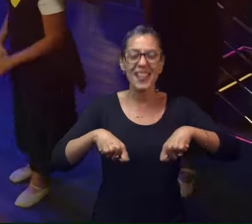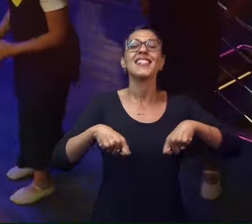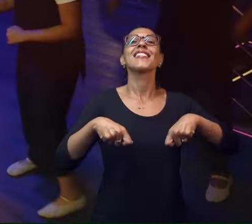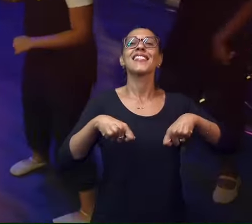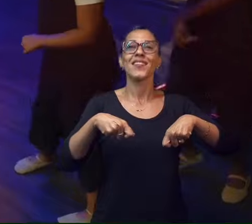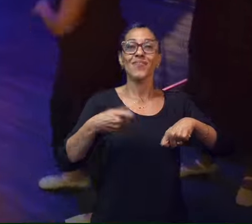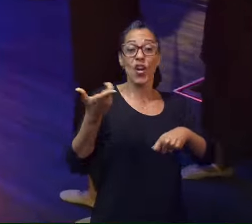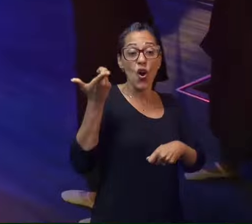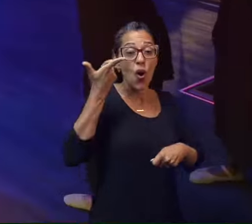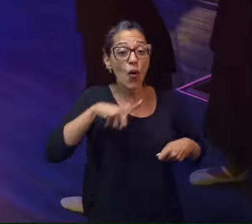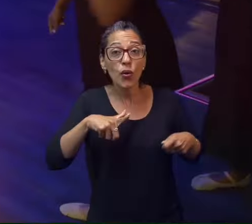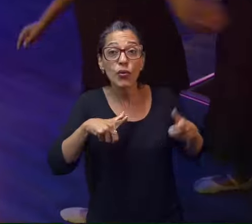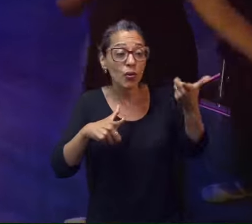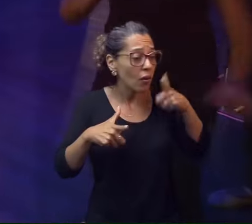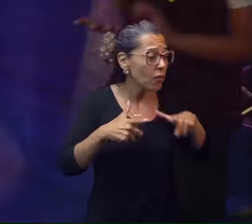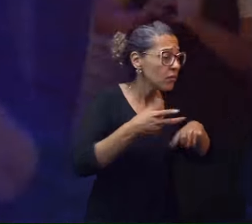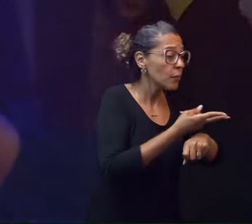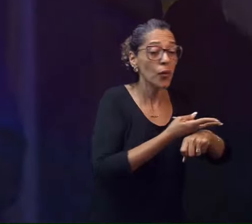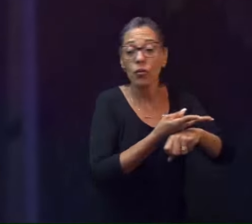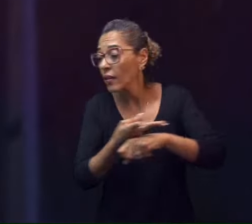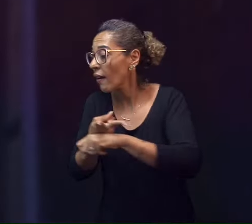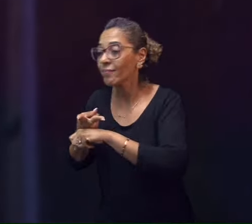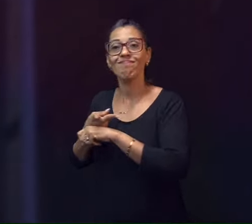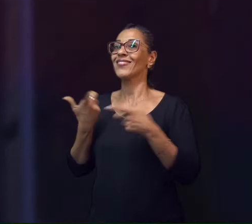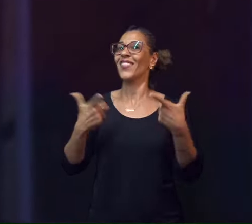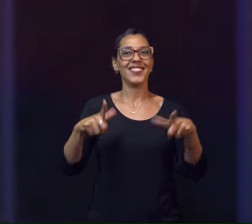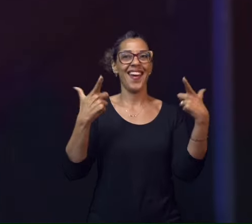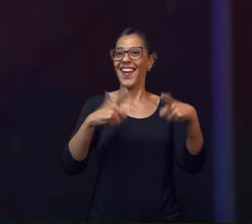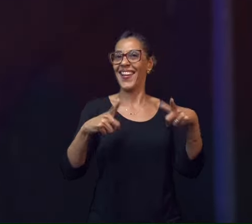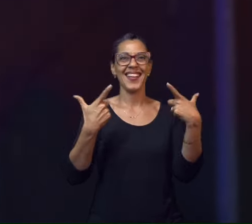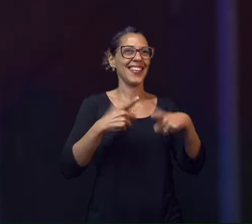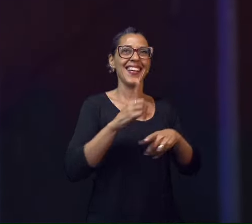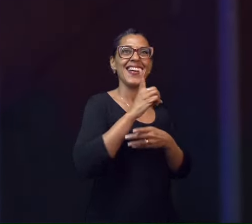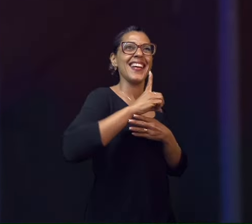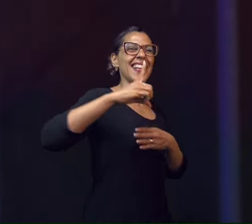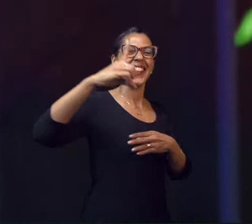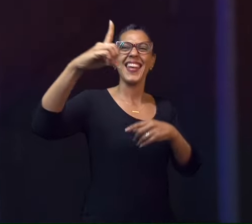Não igual a ti não Não